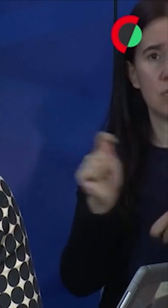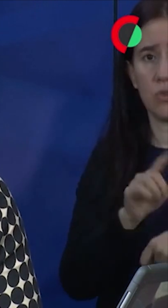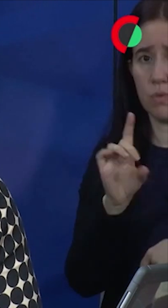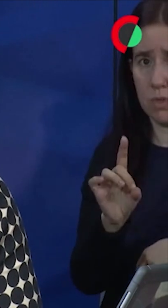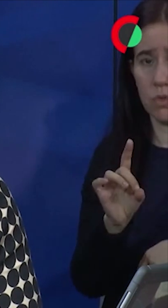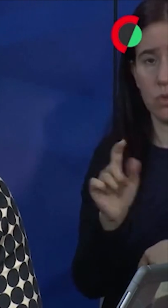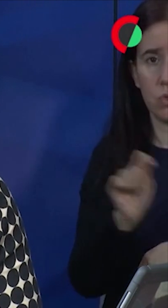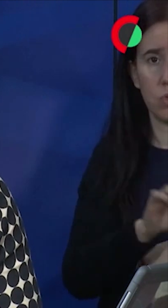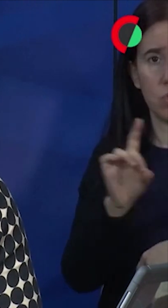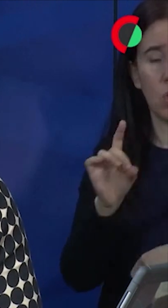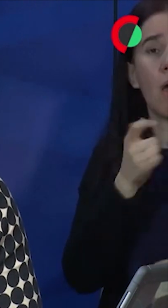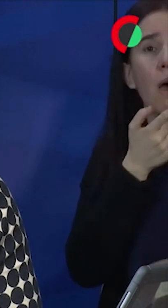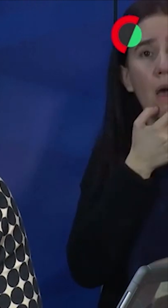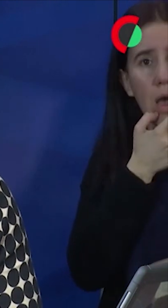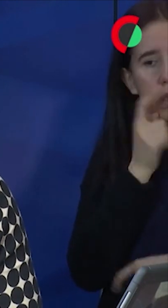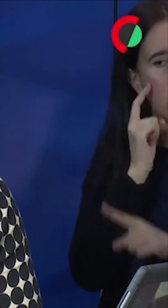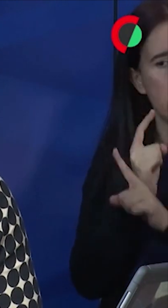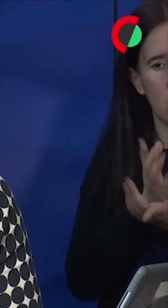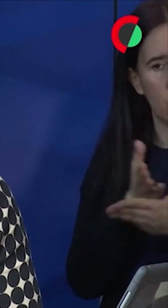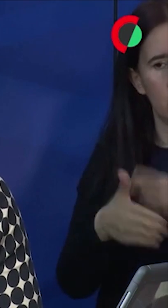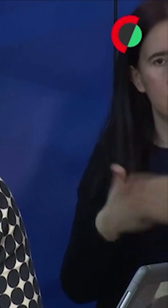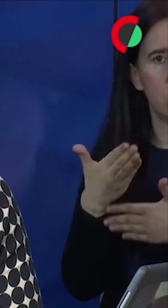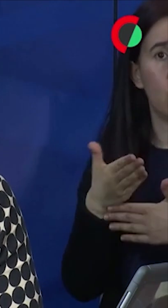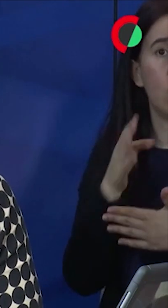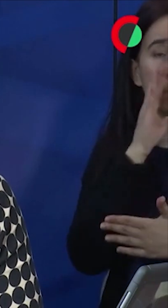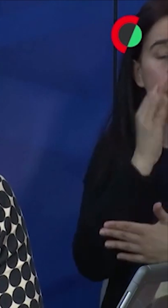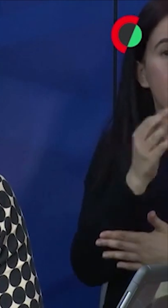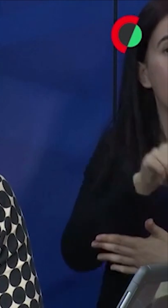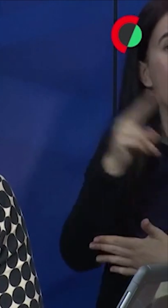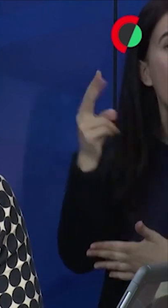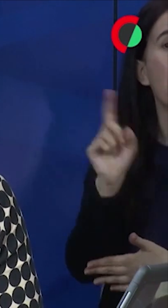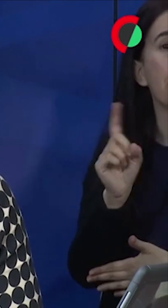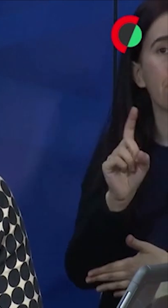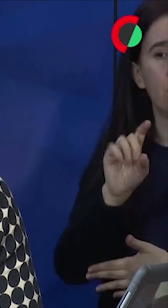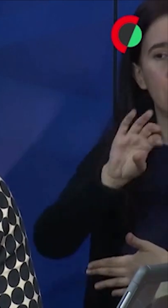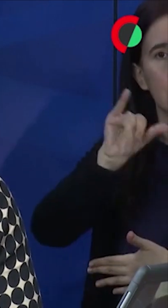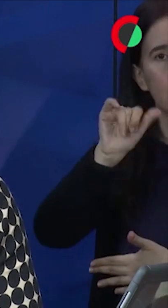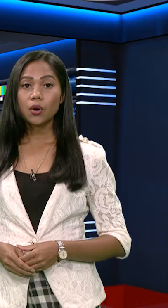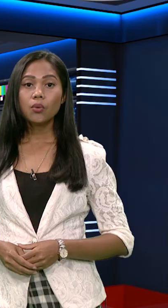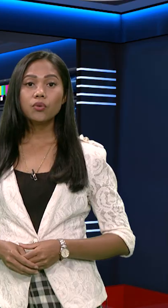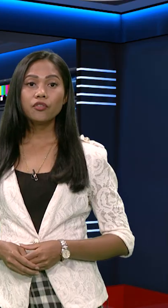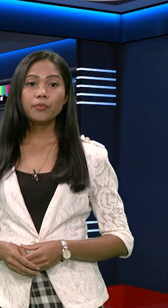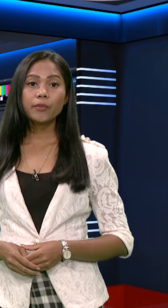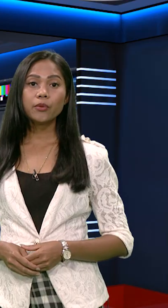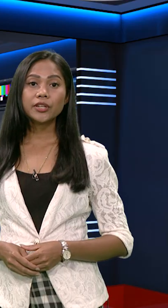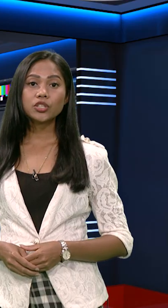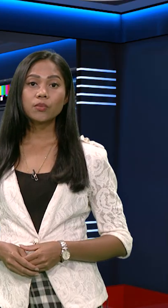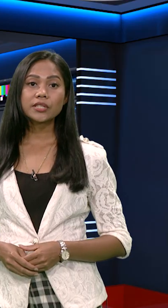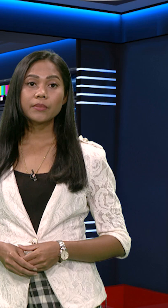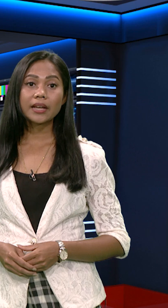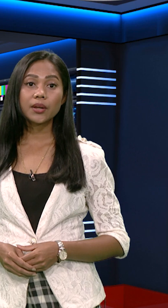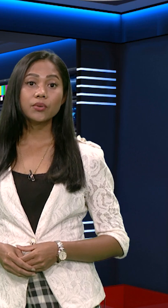6 meses, desde que se continuem a verificar as condições que impedem o regresso das pessoas a território nacional. O novo